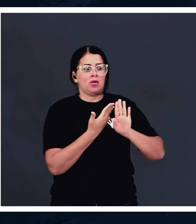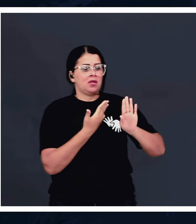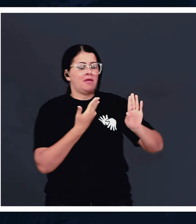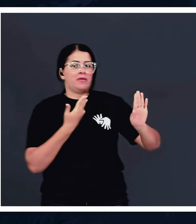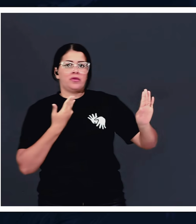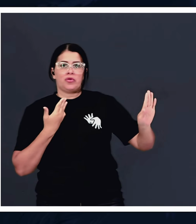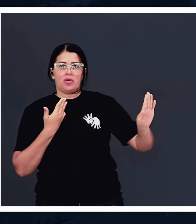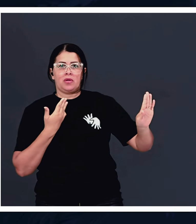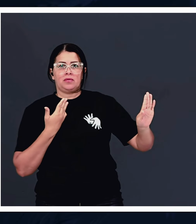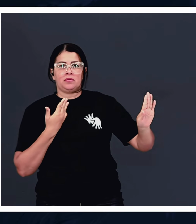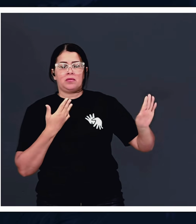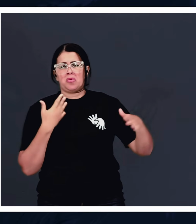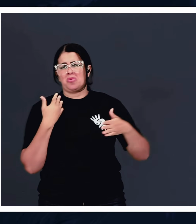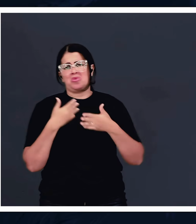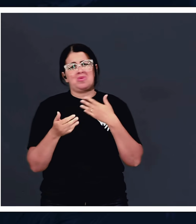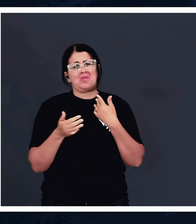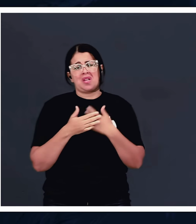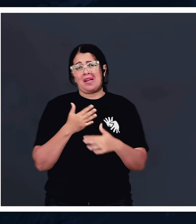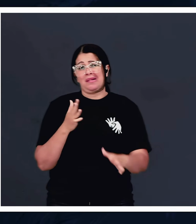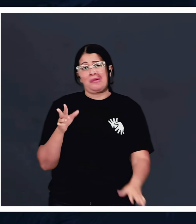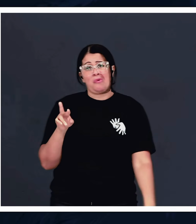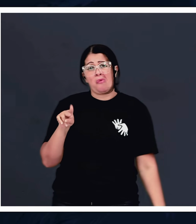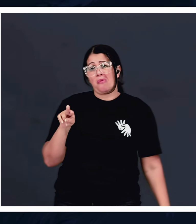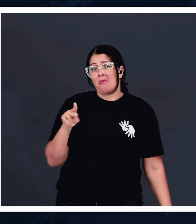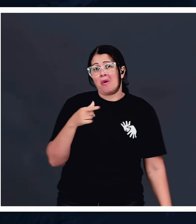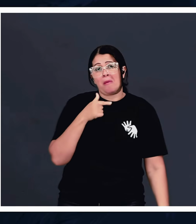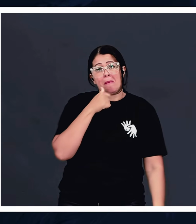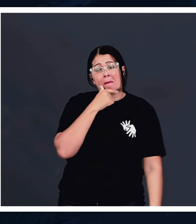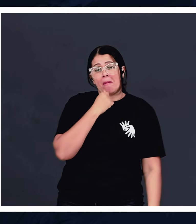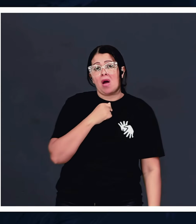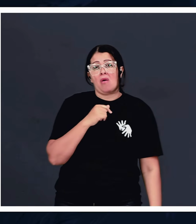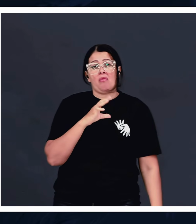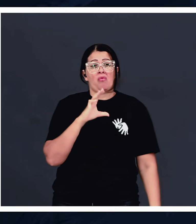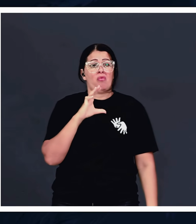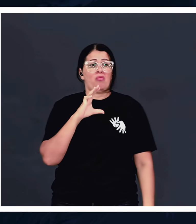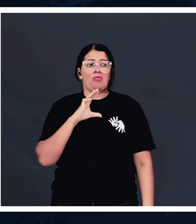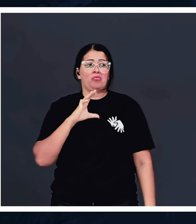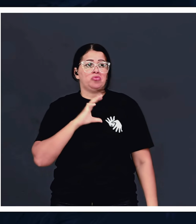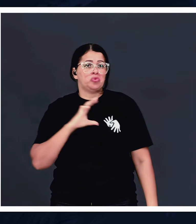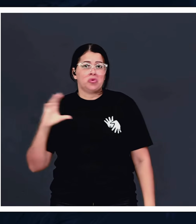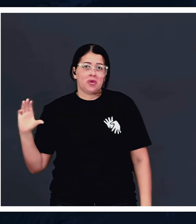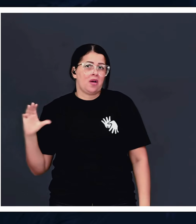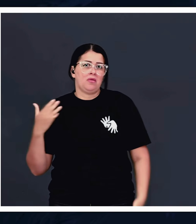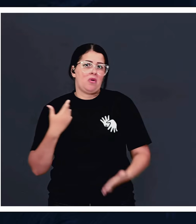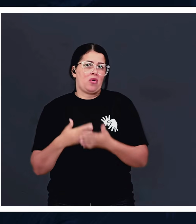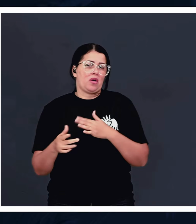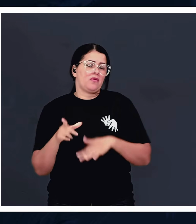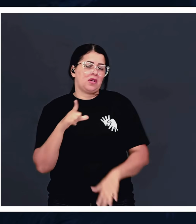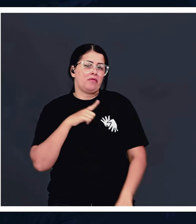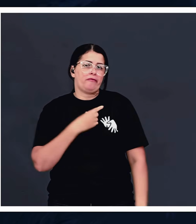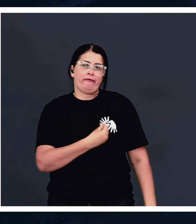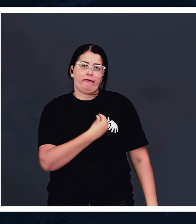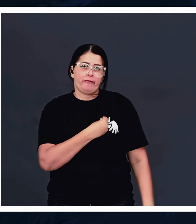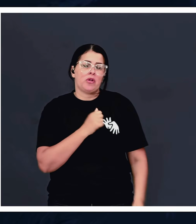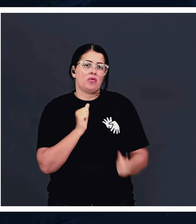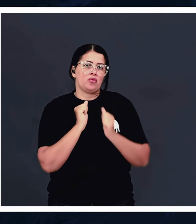Não sei, um irmão, é um cunhado, é alguém que você convive.